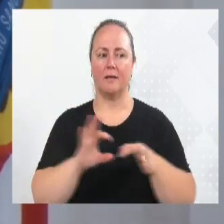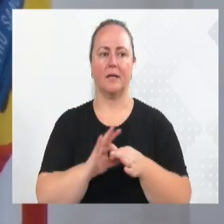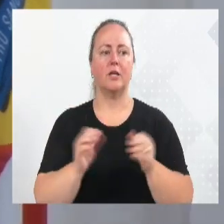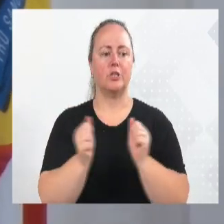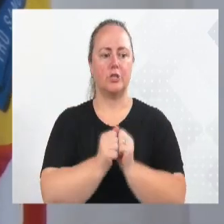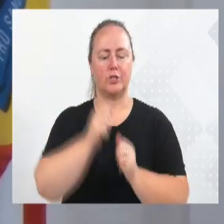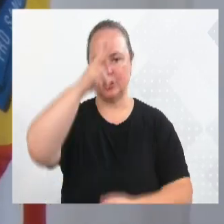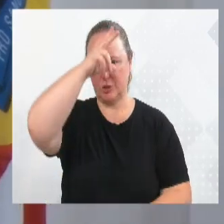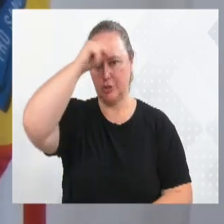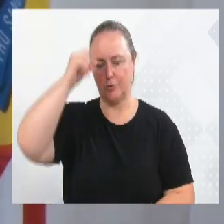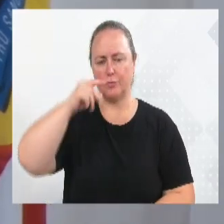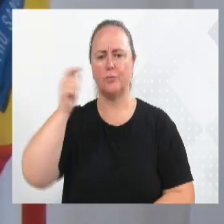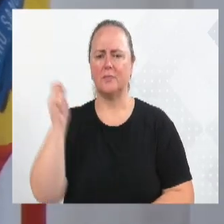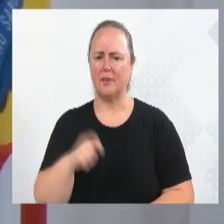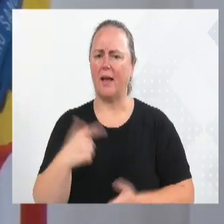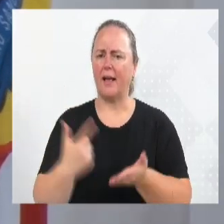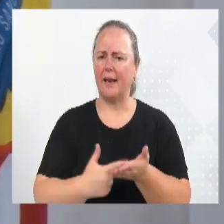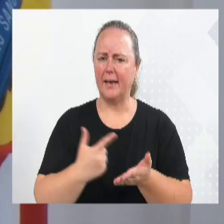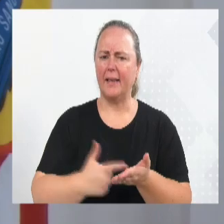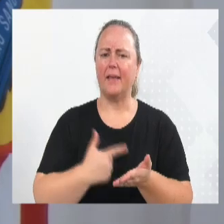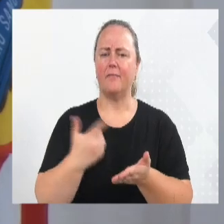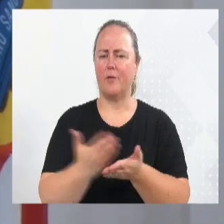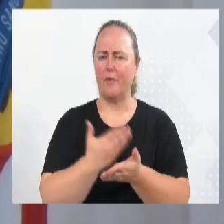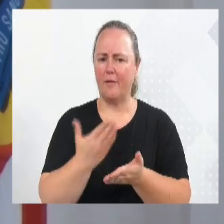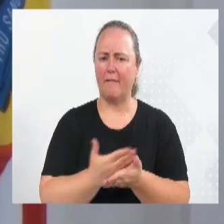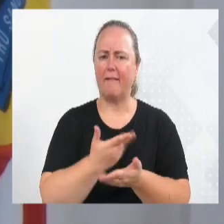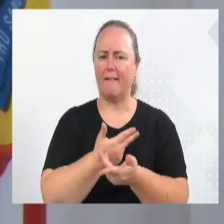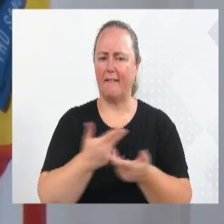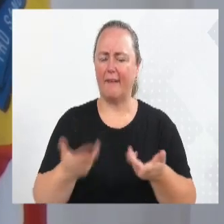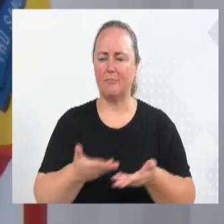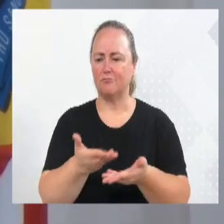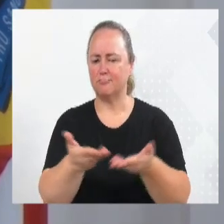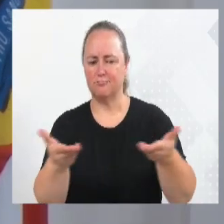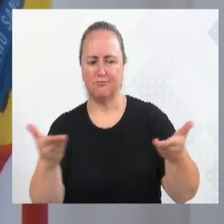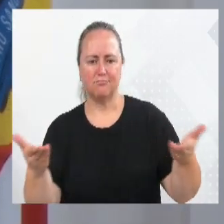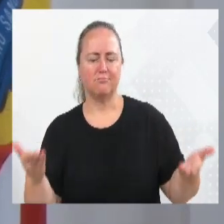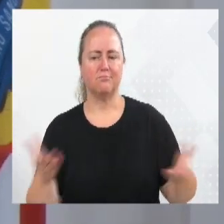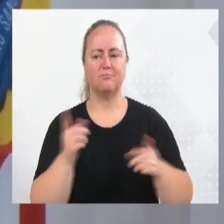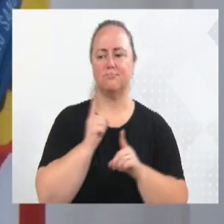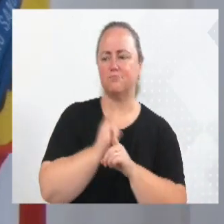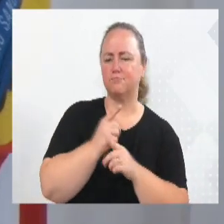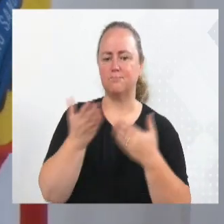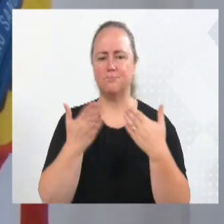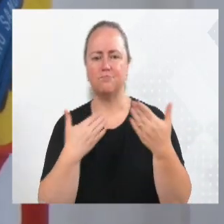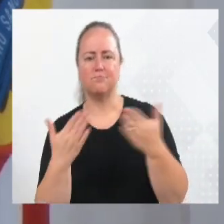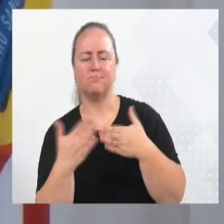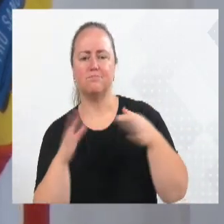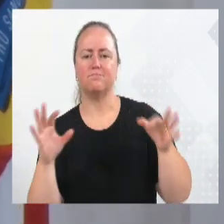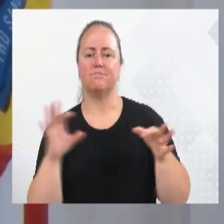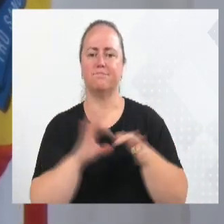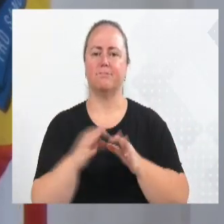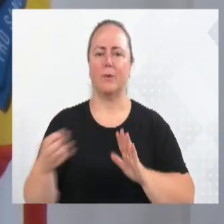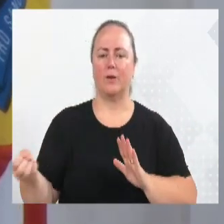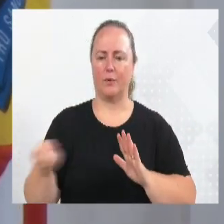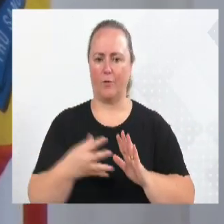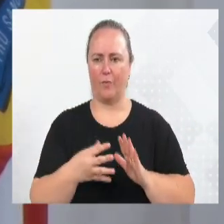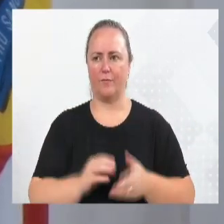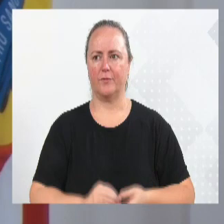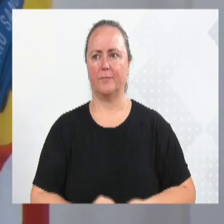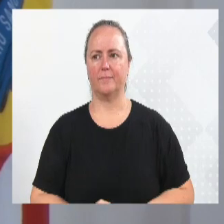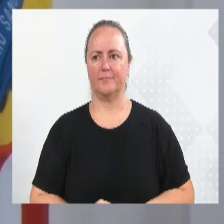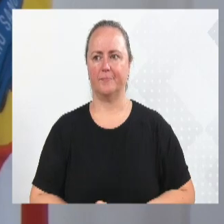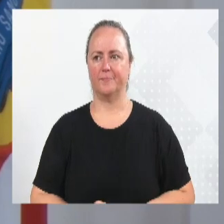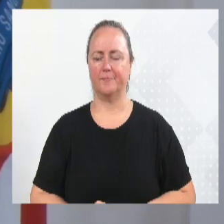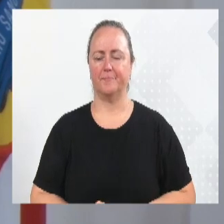para que a gente leve as cartilhas e eu acho que quando a gente vai dialogando com as pessoas a gente vai encontrando novos caminhos de conexão e por fim